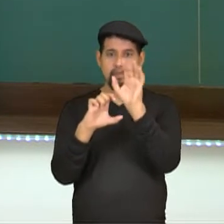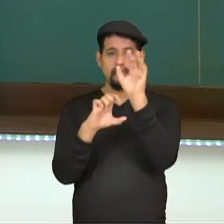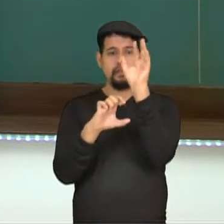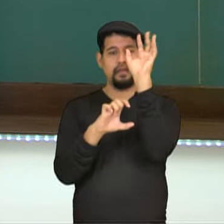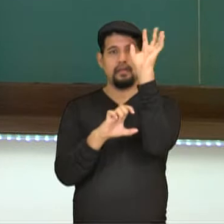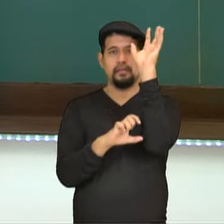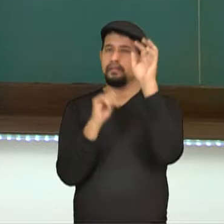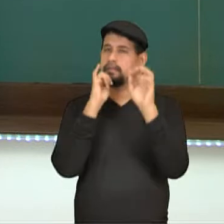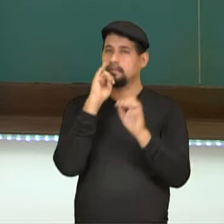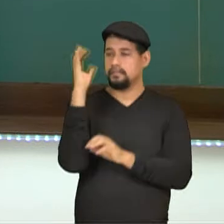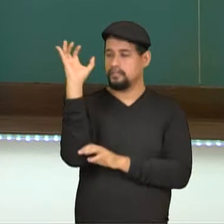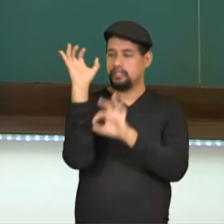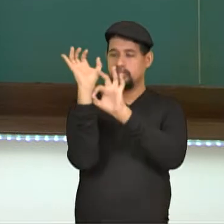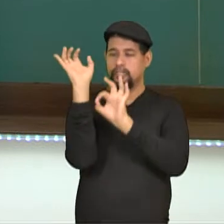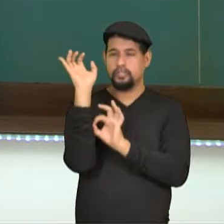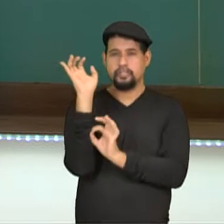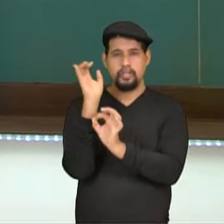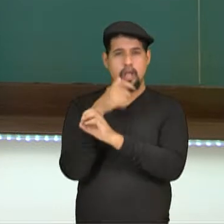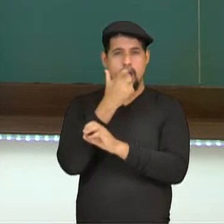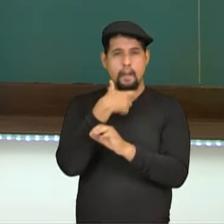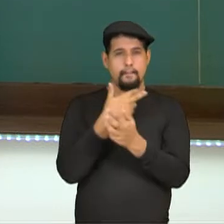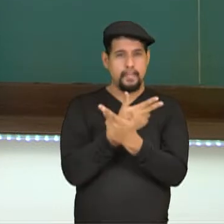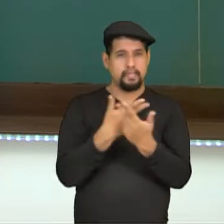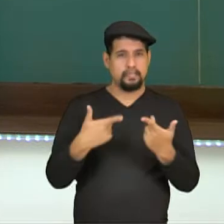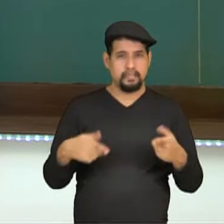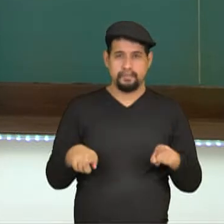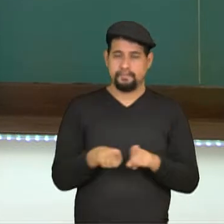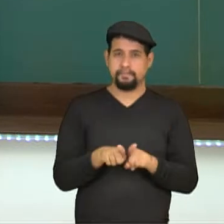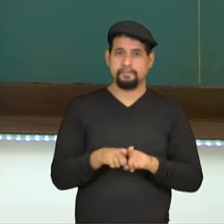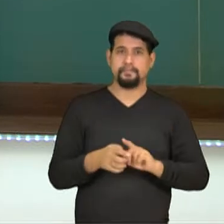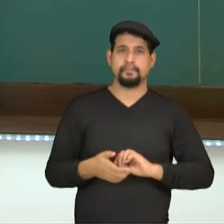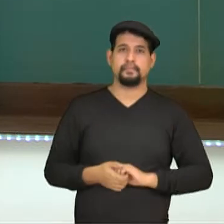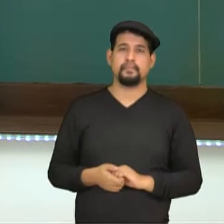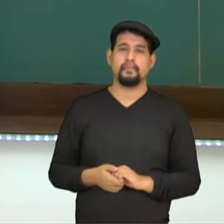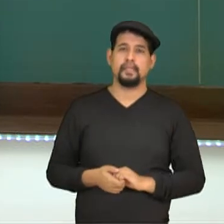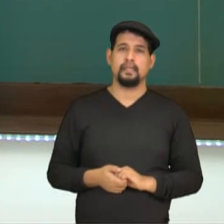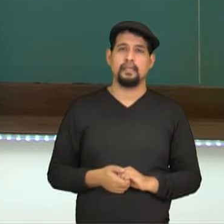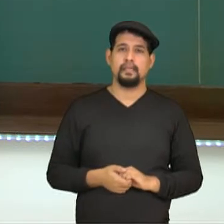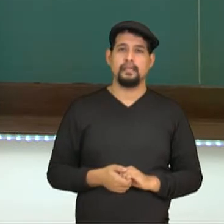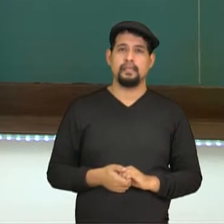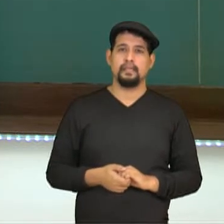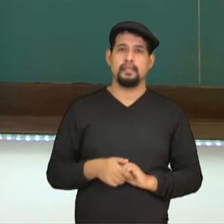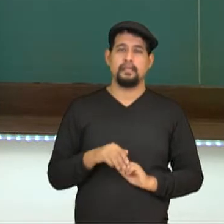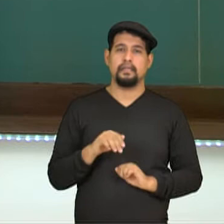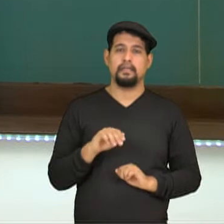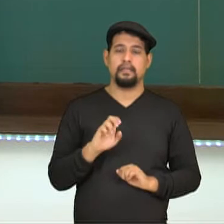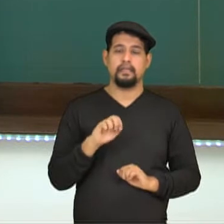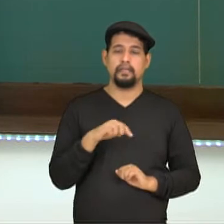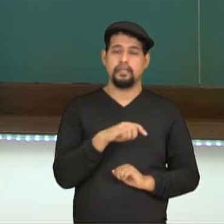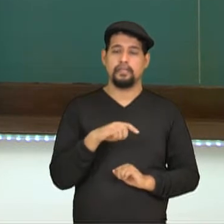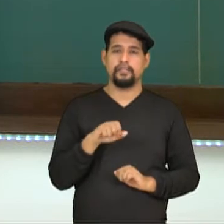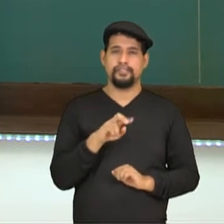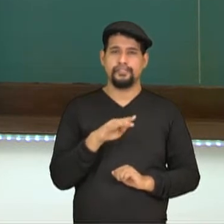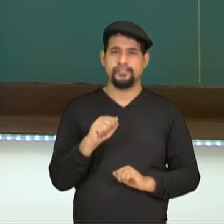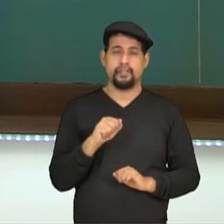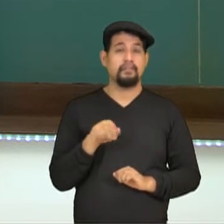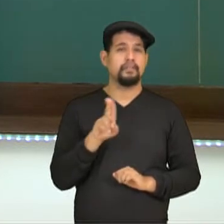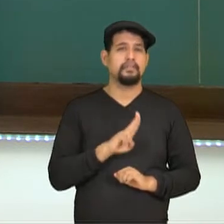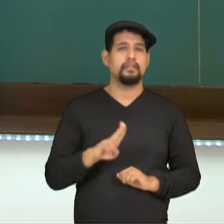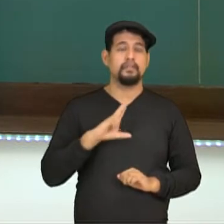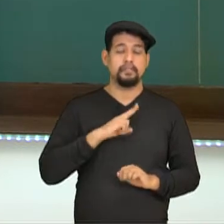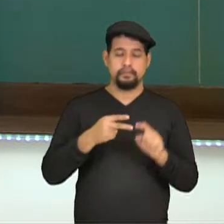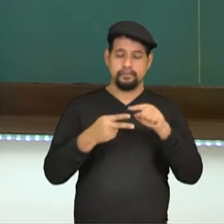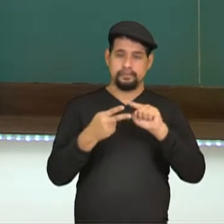com a jabuticabeira, macieira ou abieiro. A enxertia é um processo onde você une